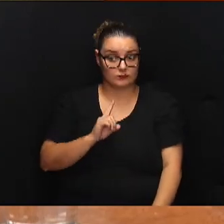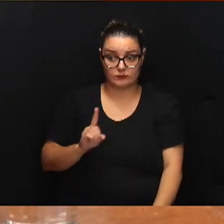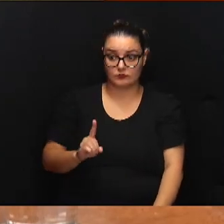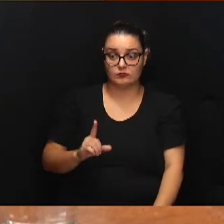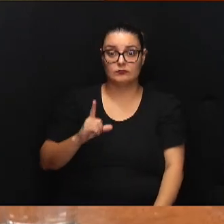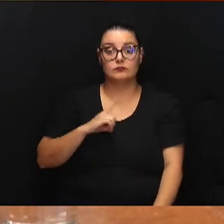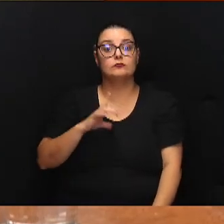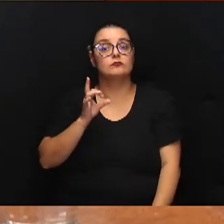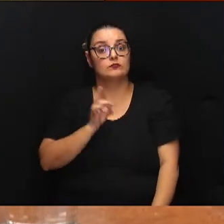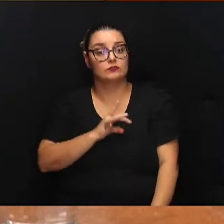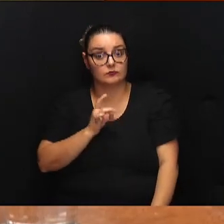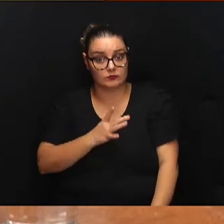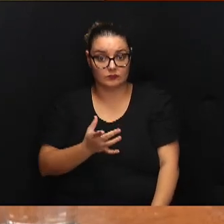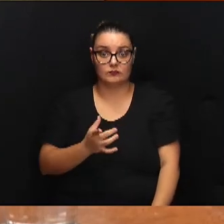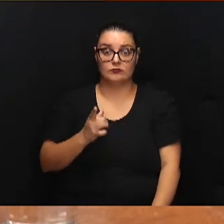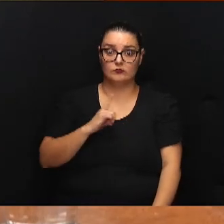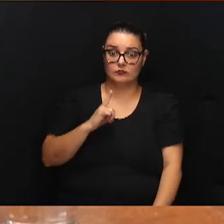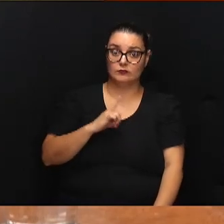muito medo,